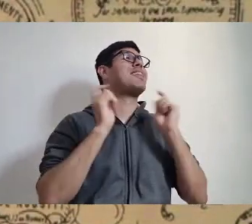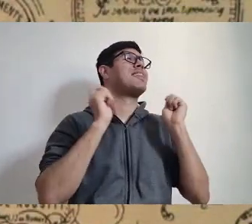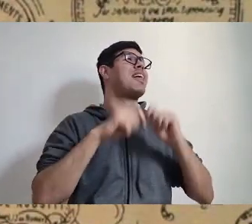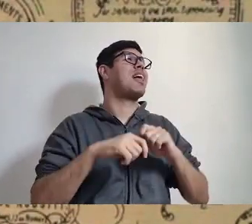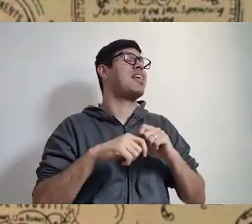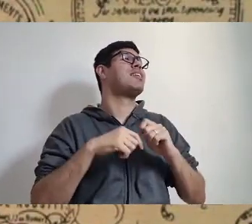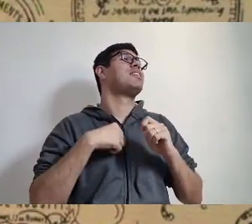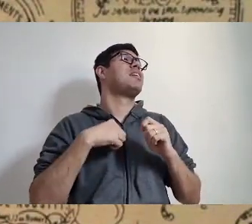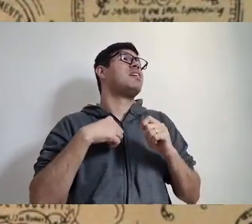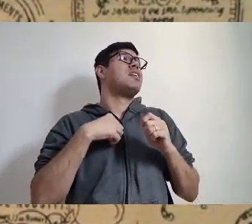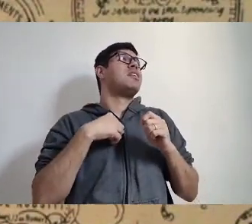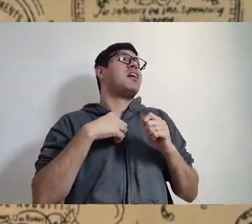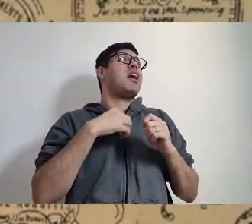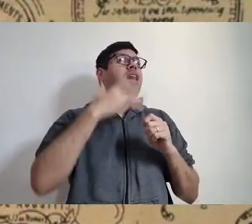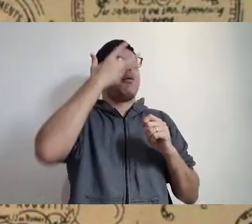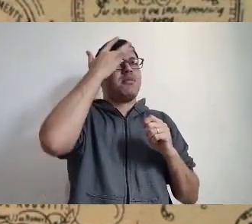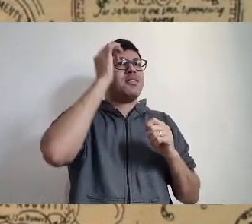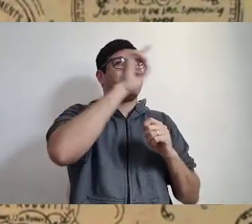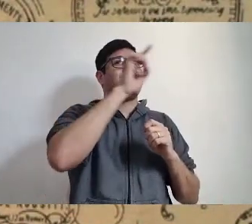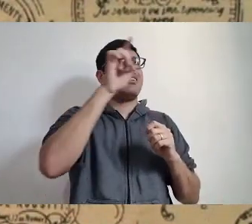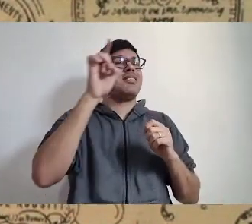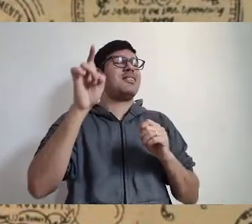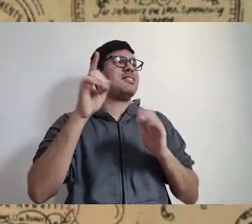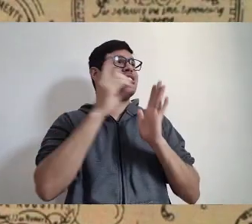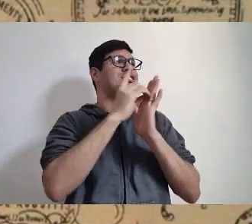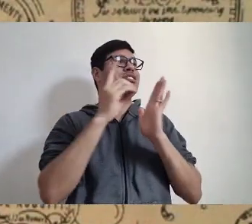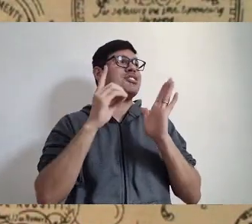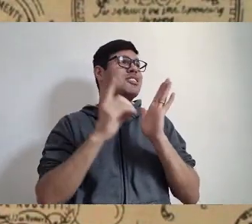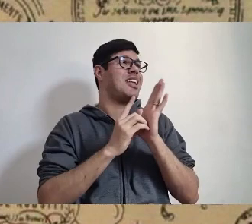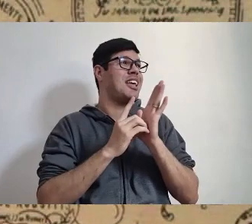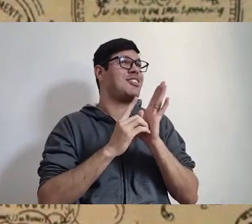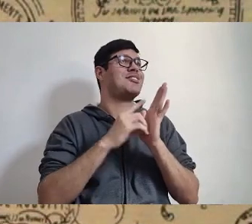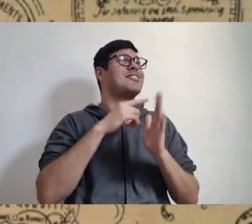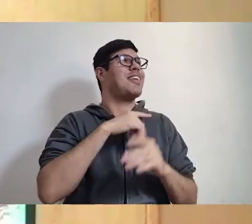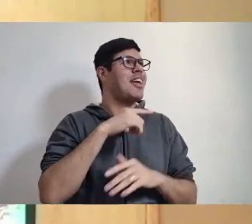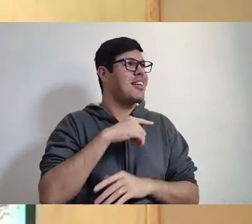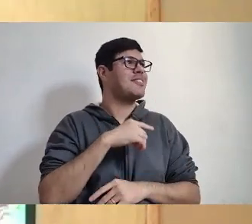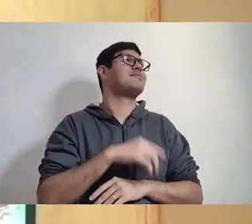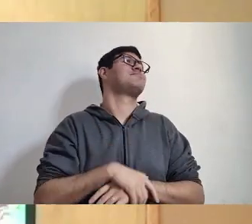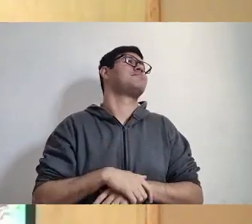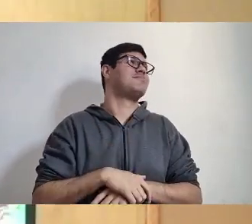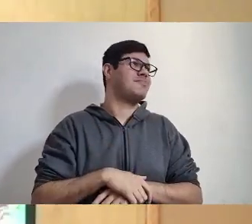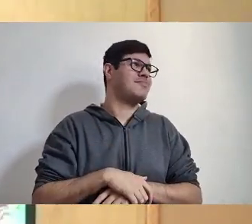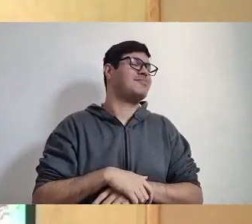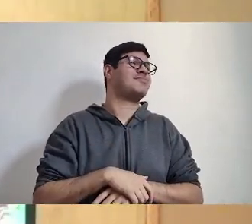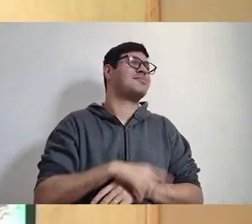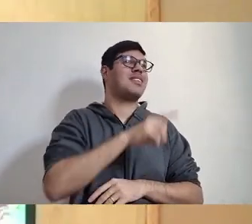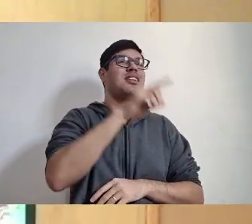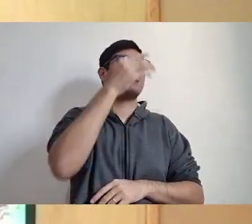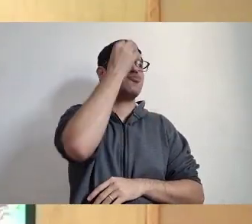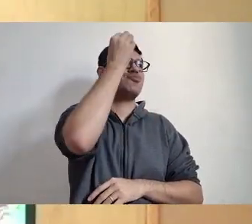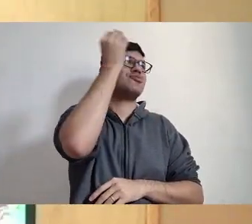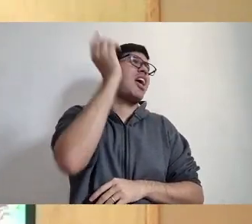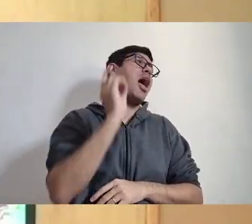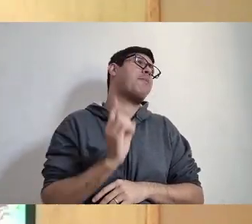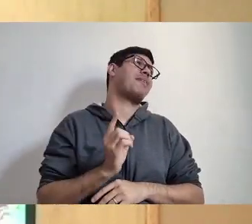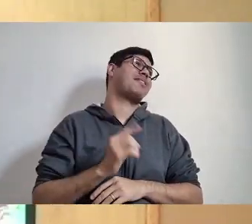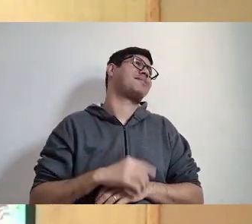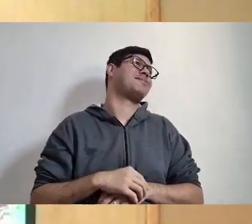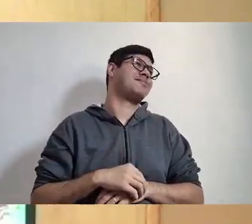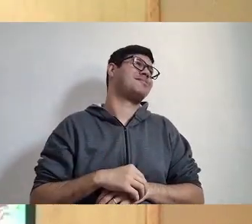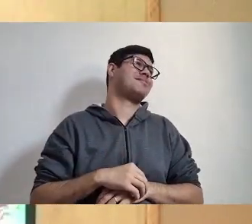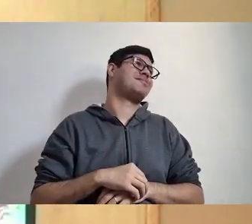tem não tem noção do direito dela. Muito bem, mas tem os dissabores. Tem a oposição